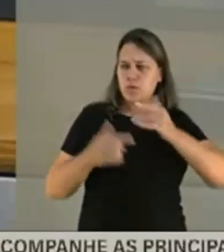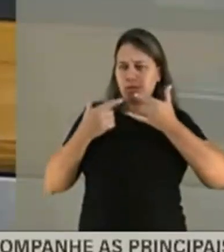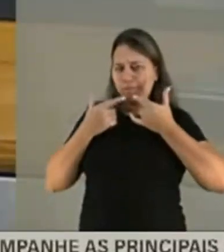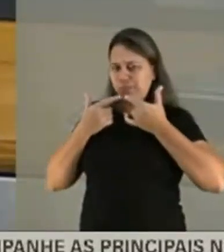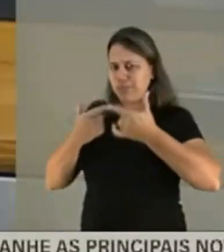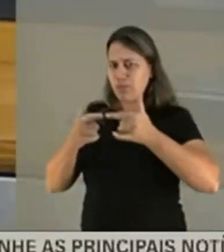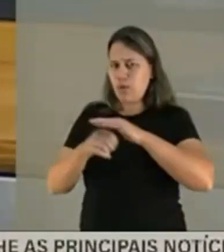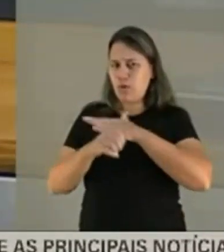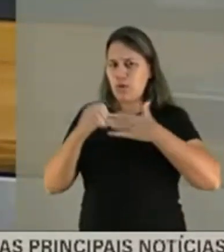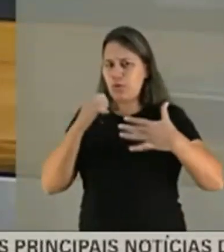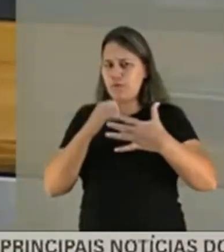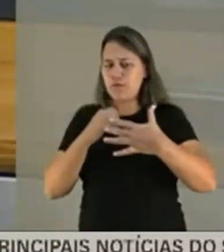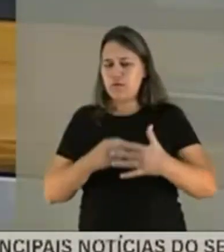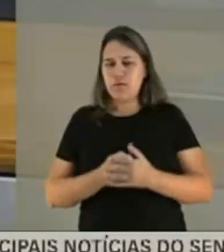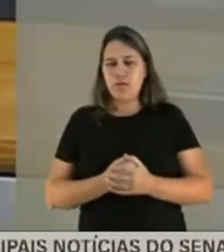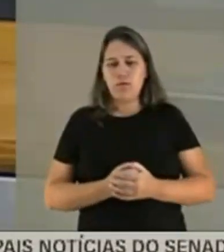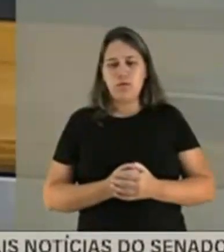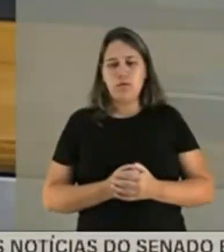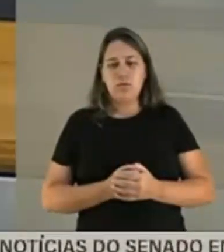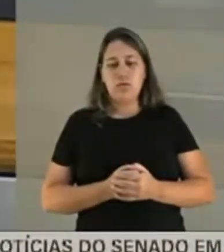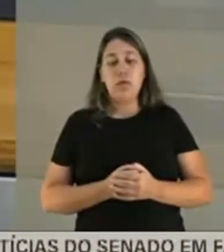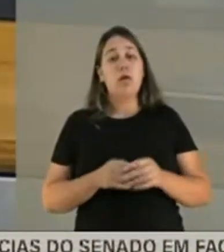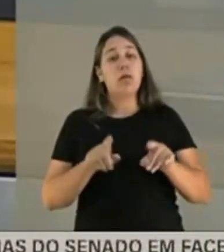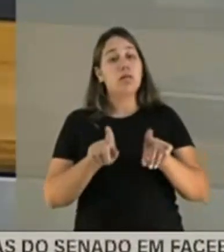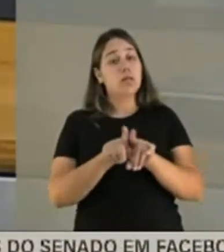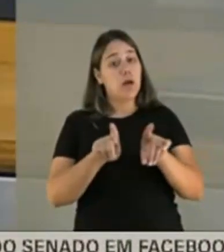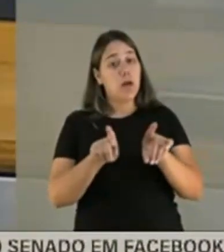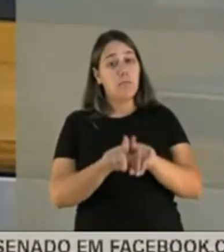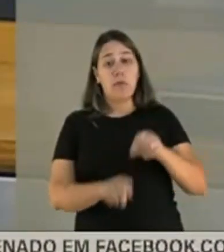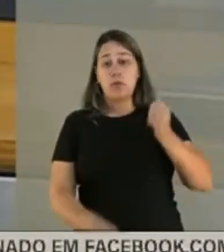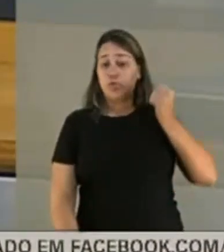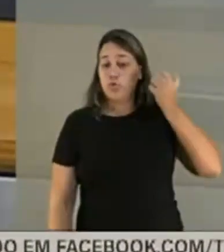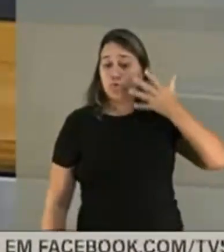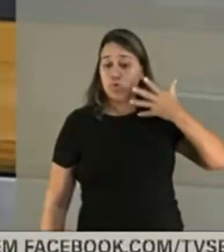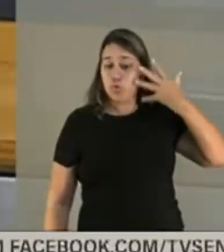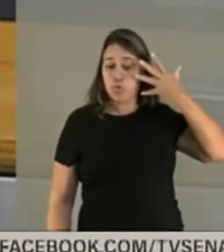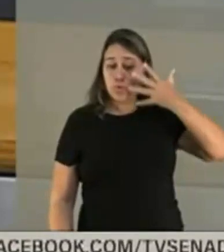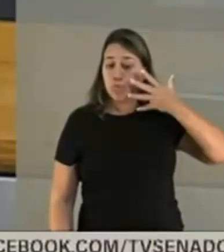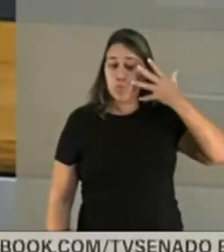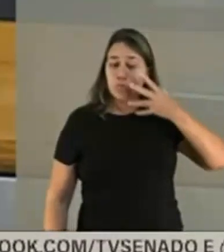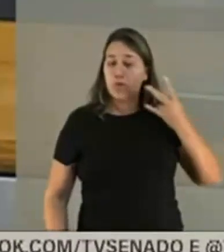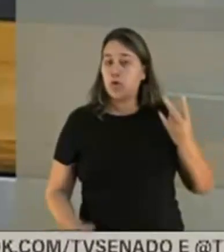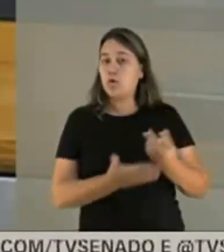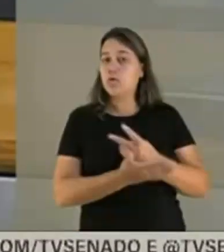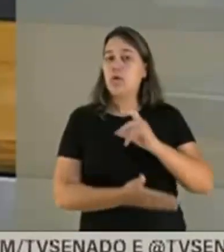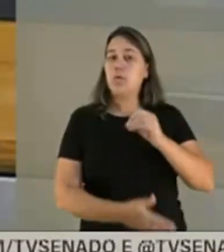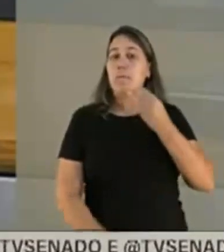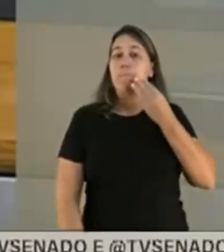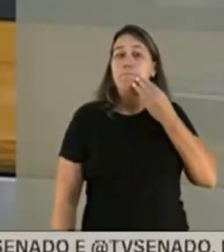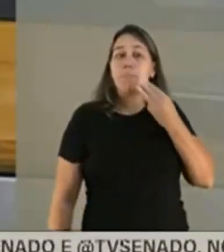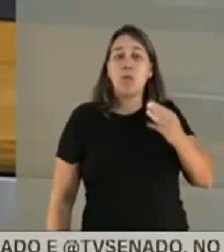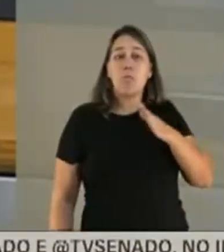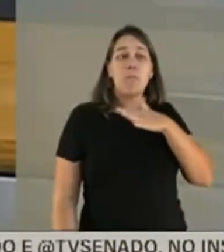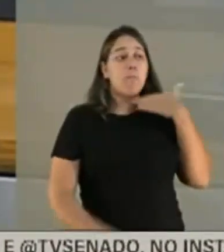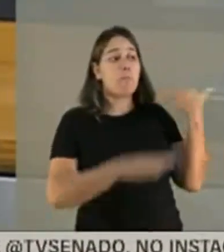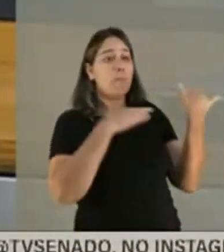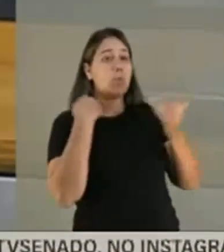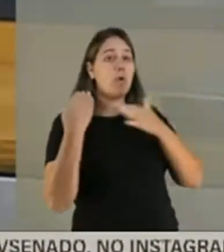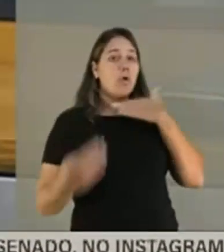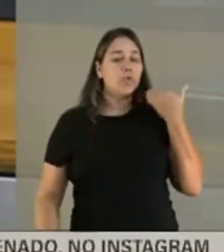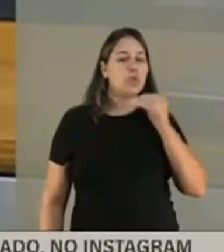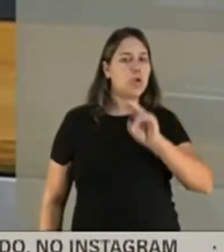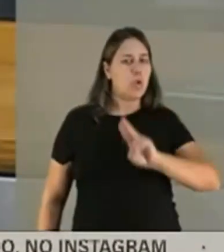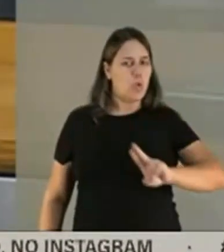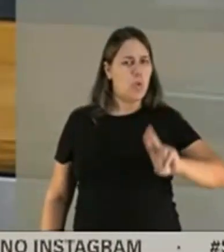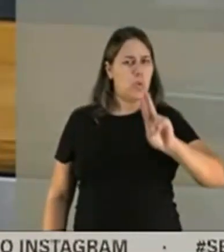à Covid. Também um discurso da ocorrência de milhões de mortes pelo uso desses